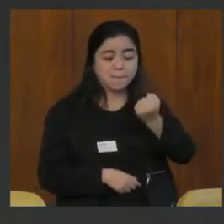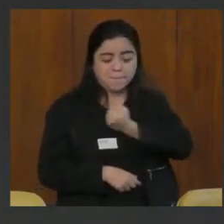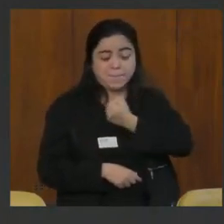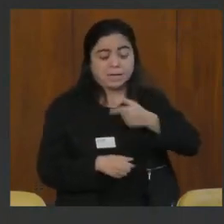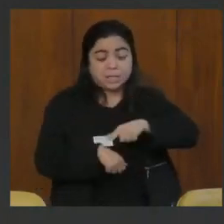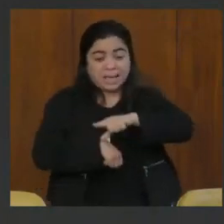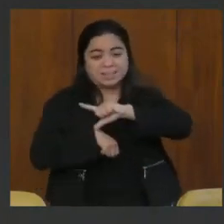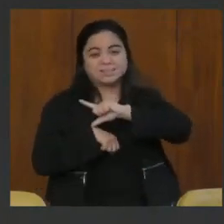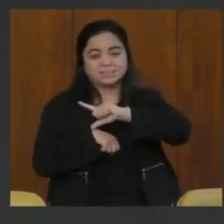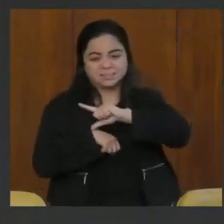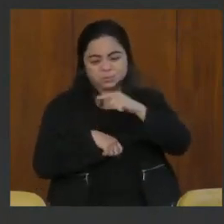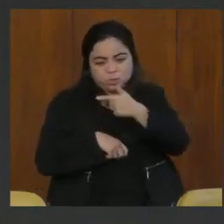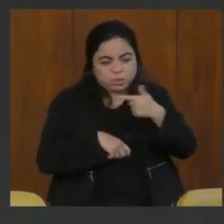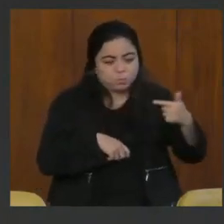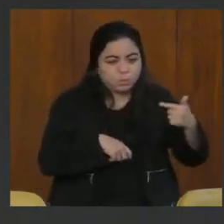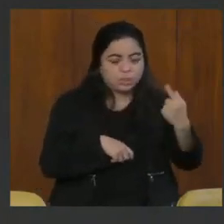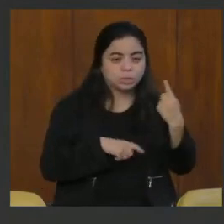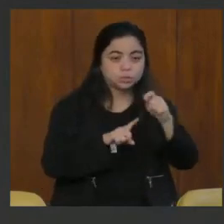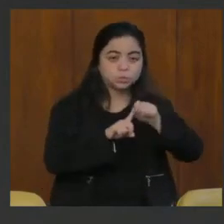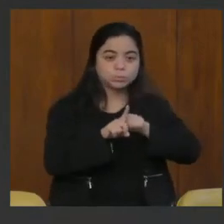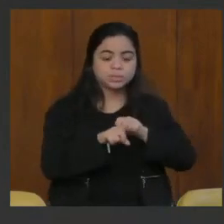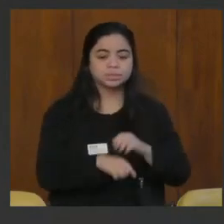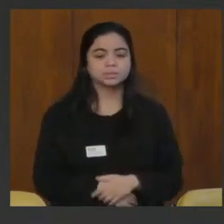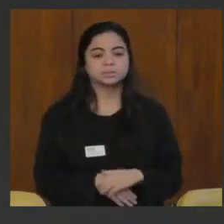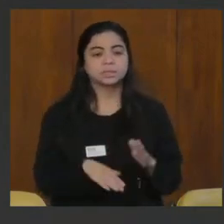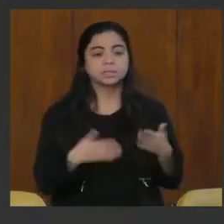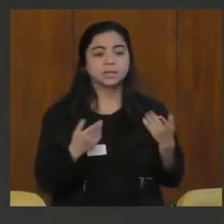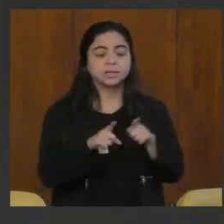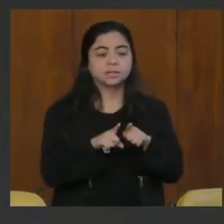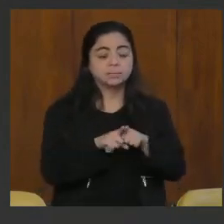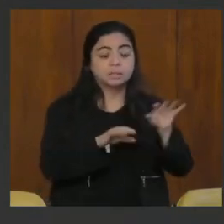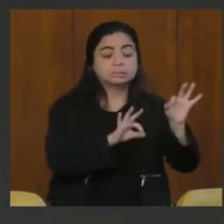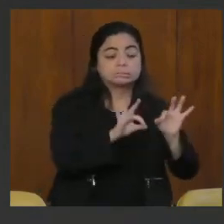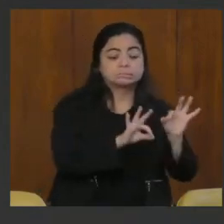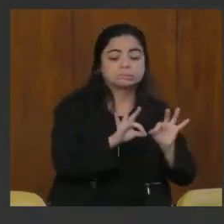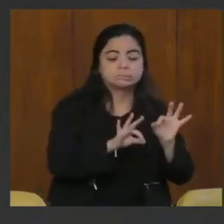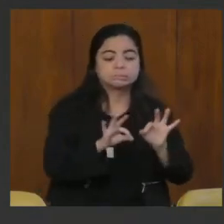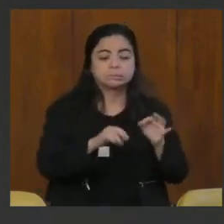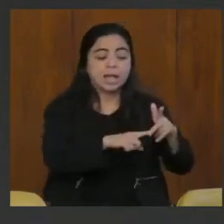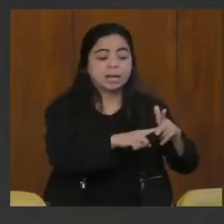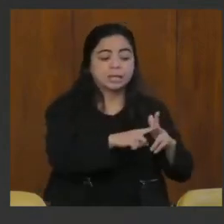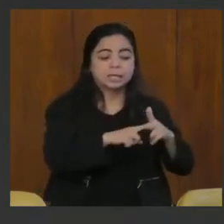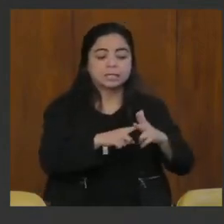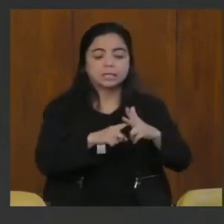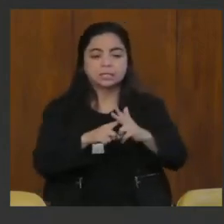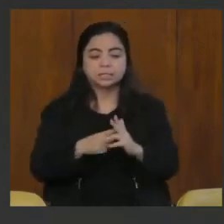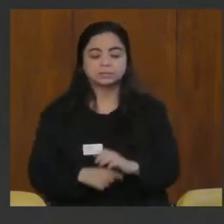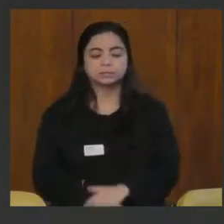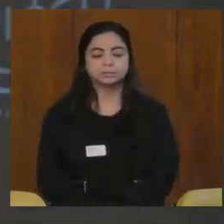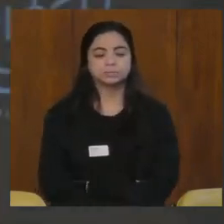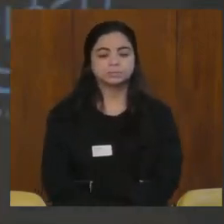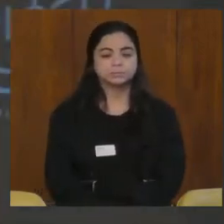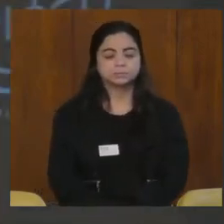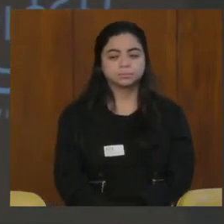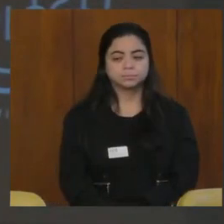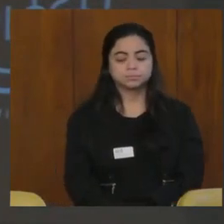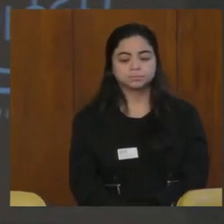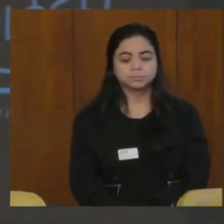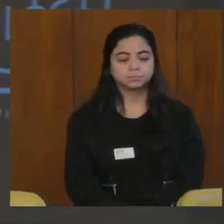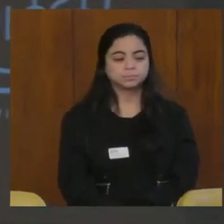quer dizer, semanas, um mês e tal. E aí a gente vai mexendo nisso, vai mudando isso. Pode passar. Quem que está passando?